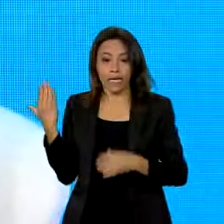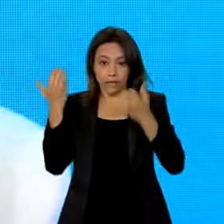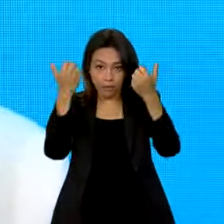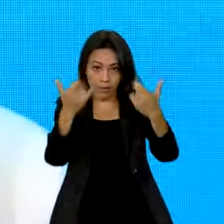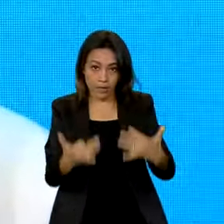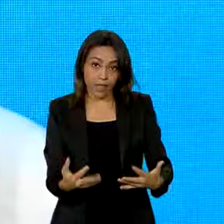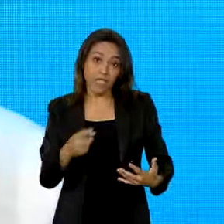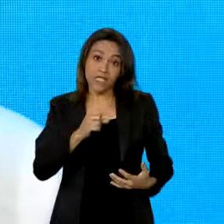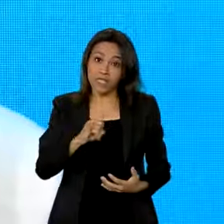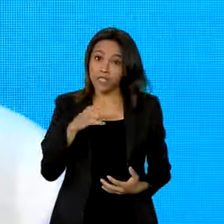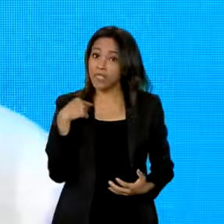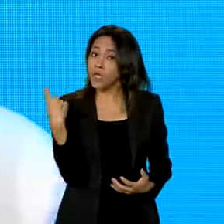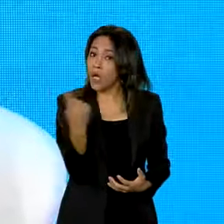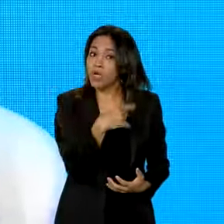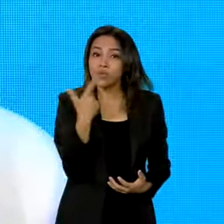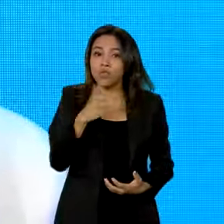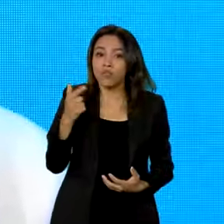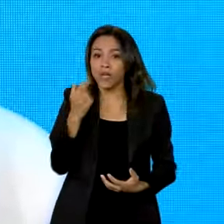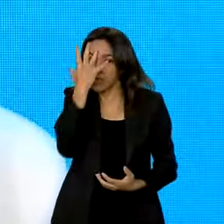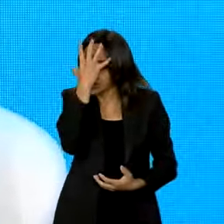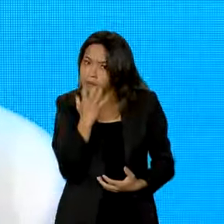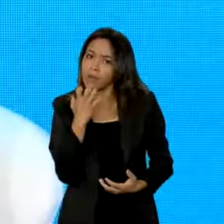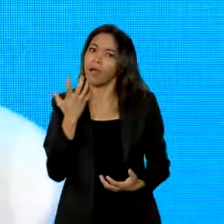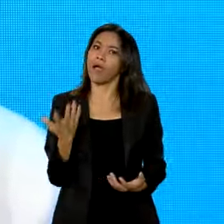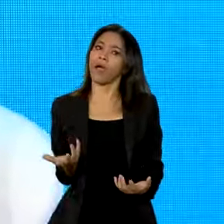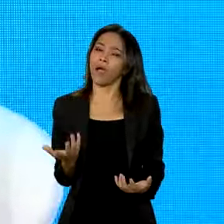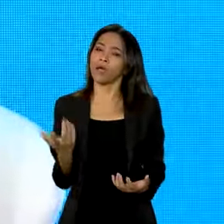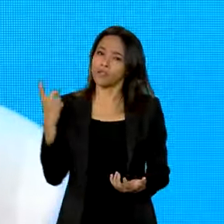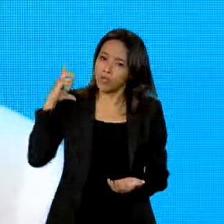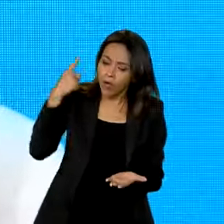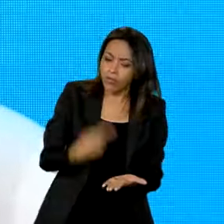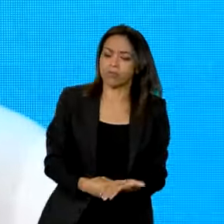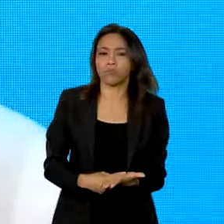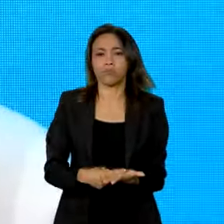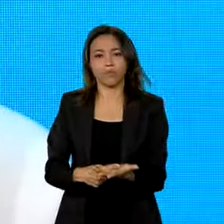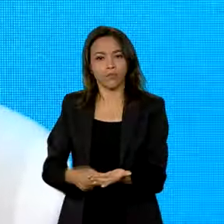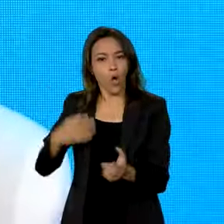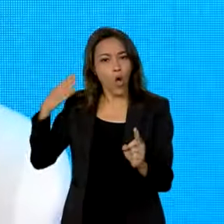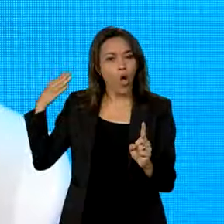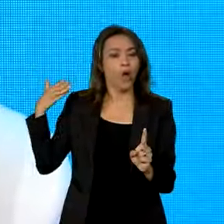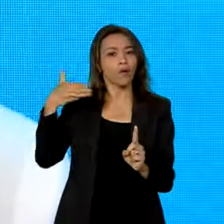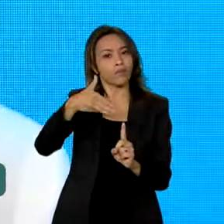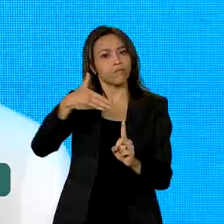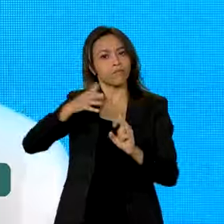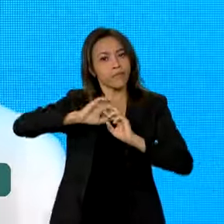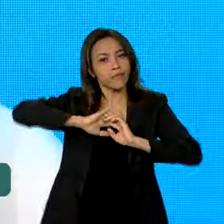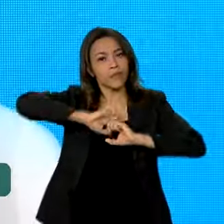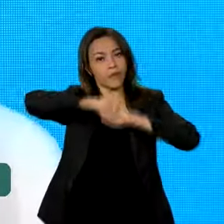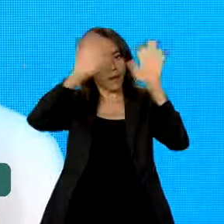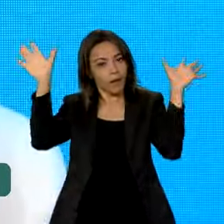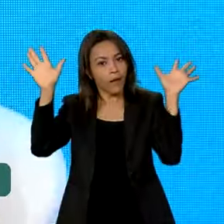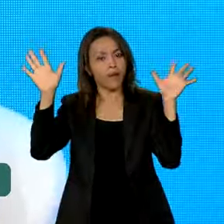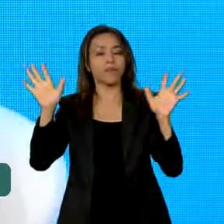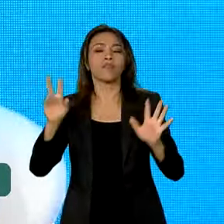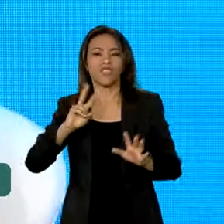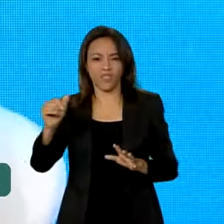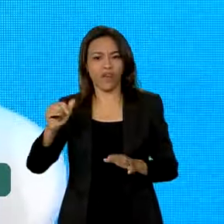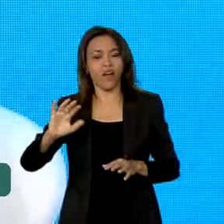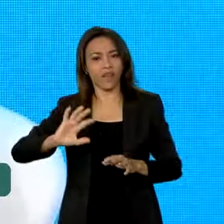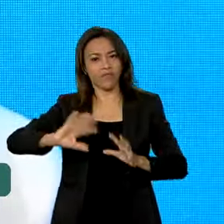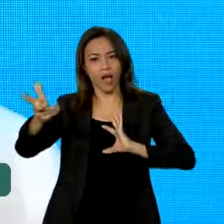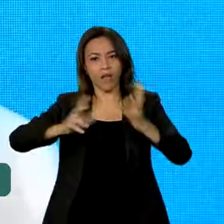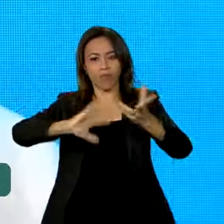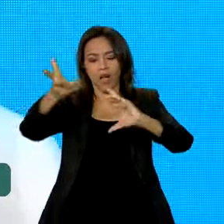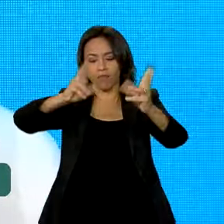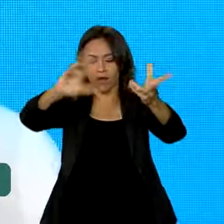seriedade, se nós não tivermos objetividade, se nós não tivermos prioridade na questão da prevenção, nós vamos ver as realidades como